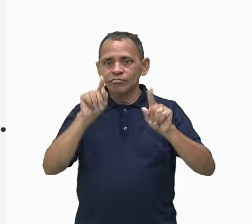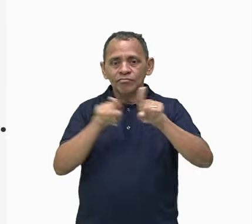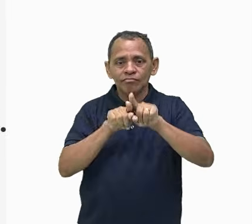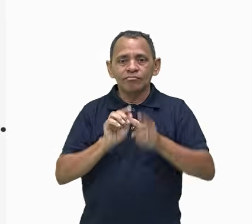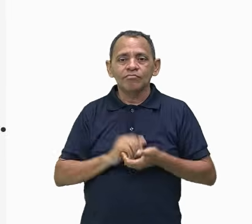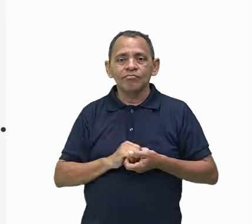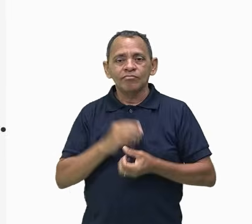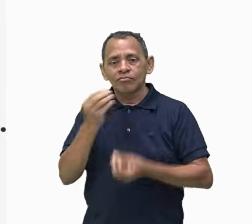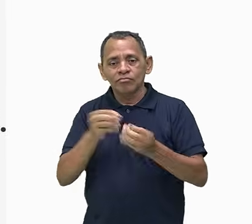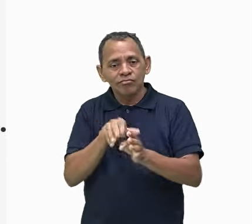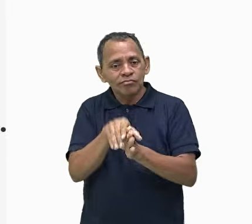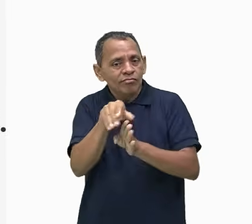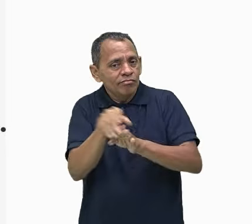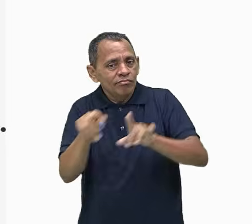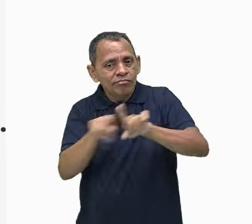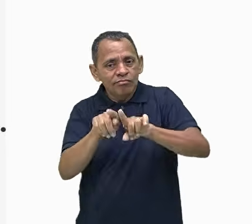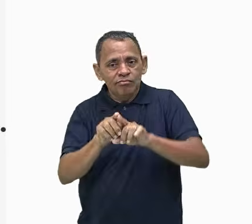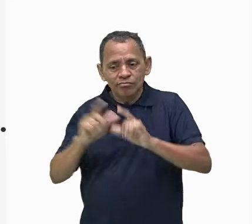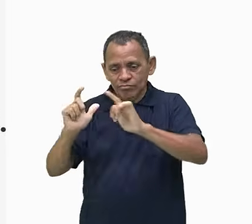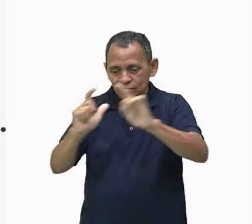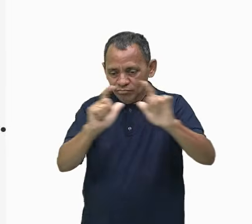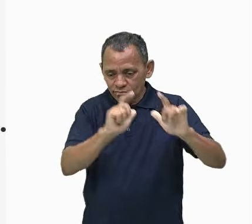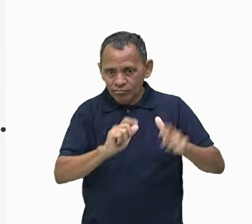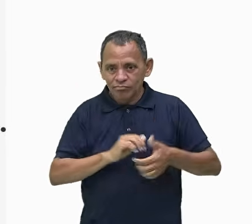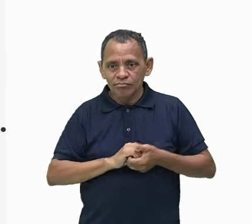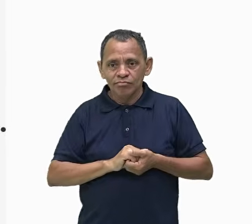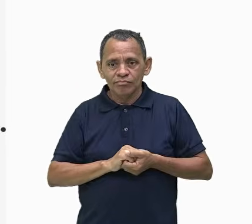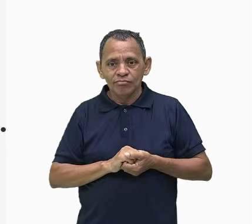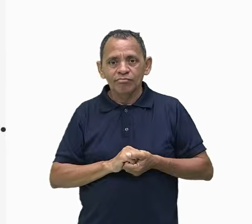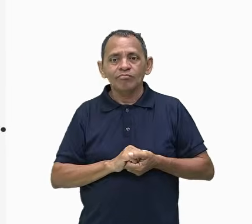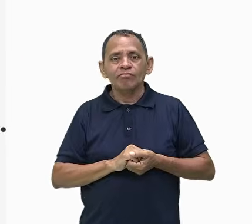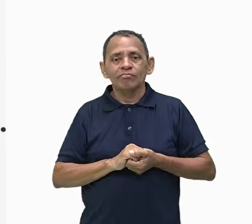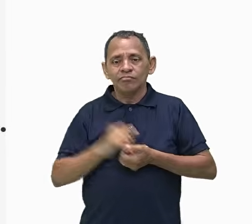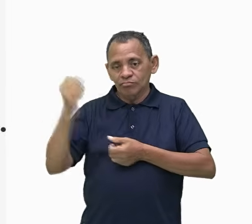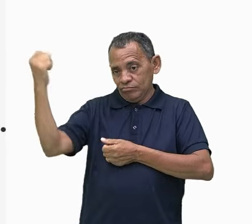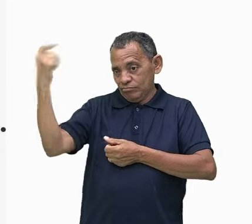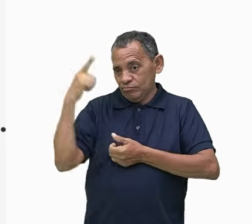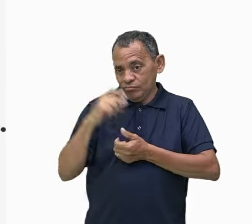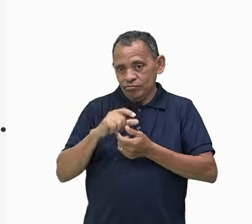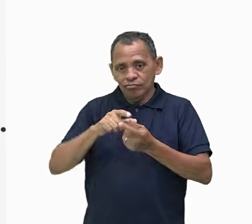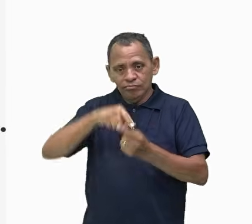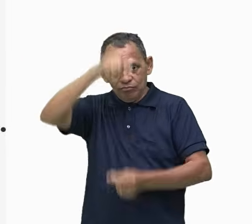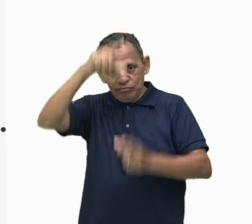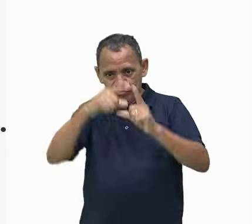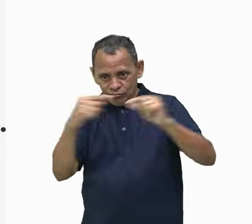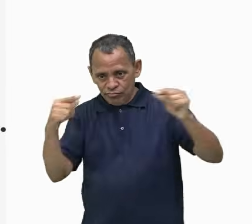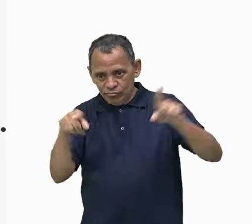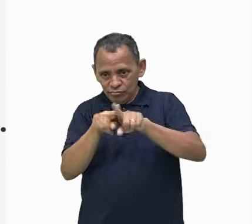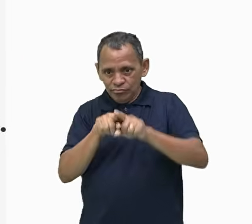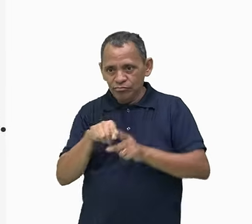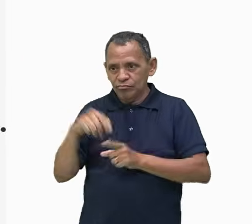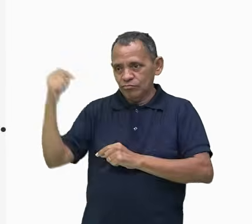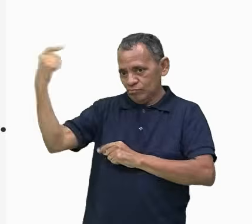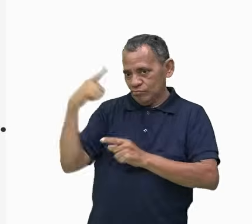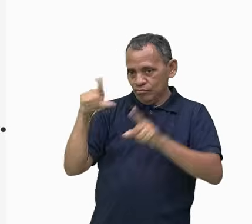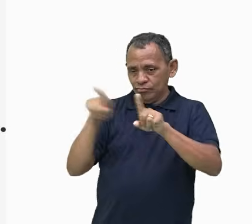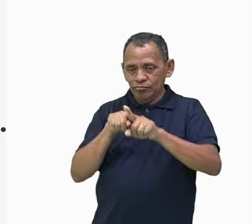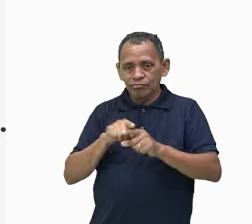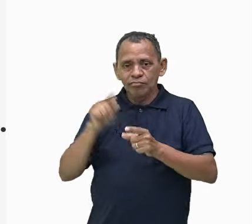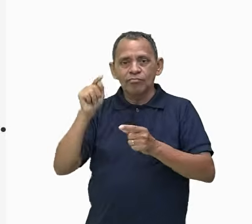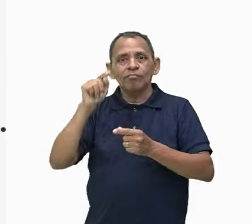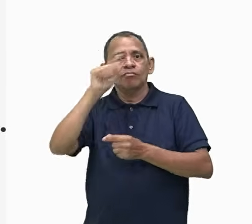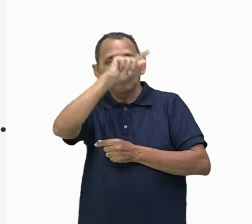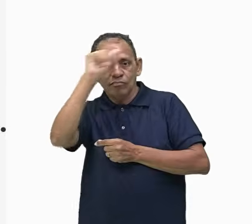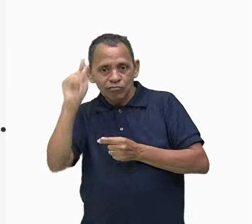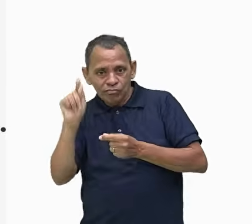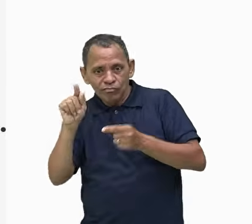de orientação e localização. Sol, rosa dos ventos, lua, constelação Cruzeiro do